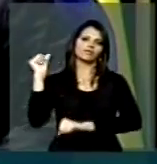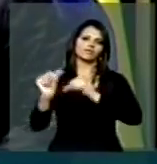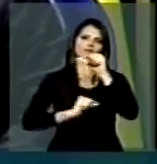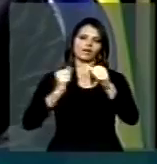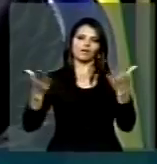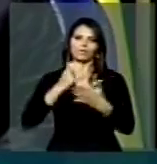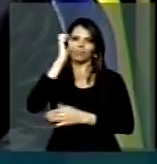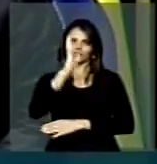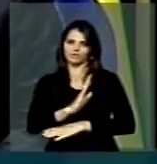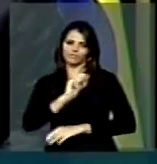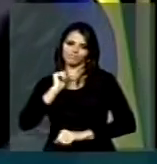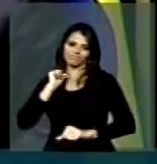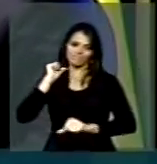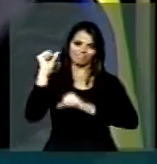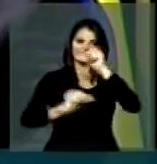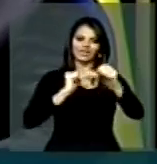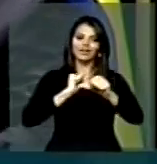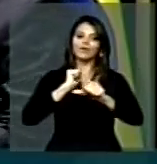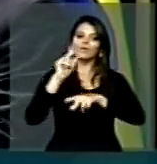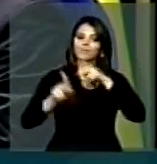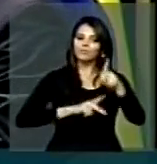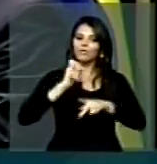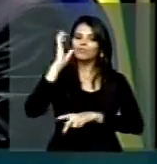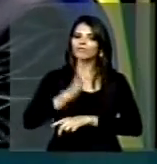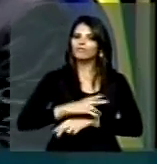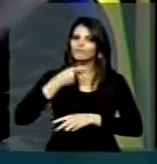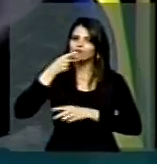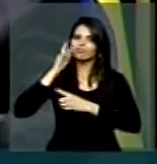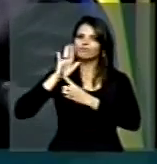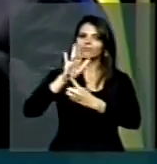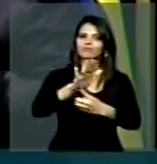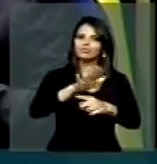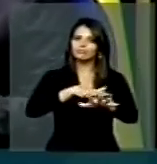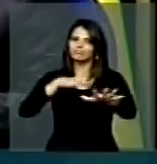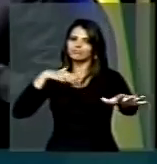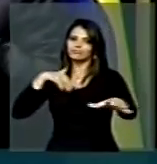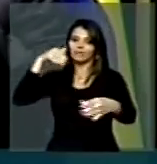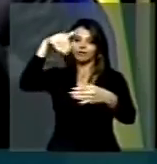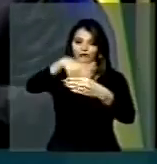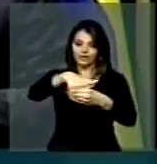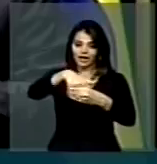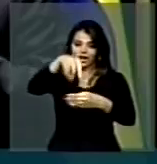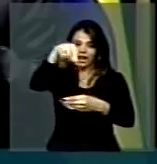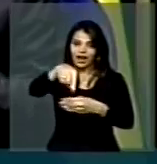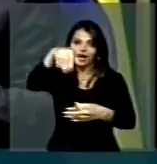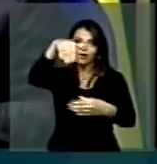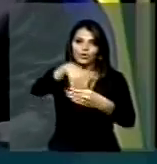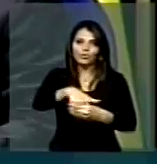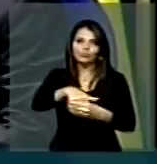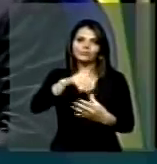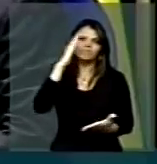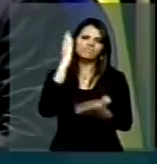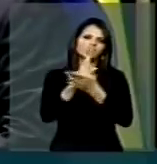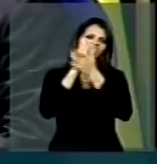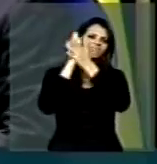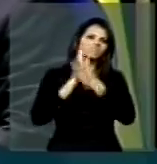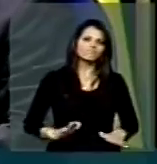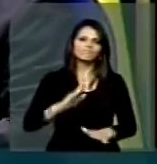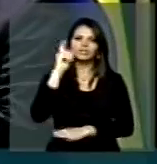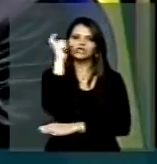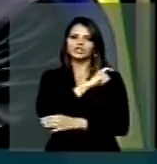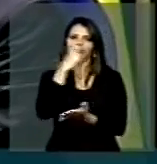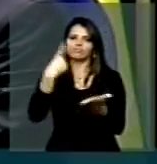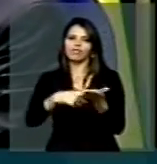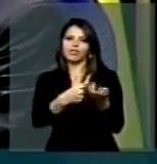mudanças. E os brasileiros vêm dizendo isso. O Brasil precisa derrotar nas urnas a mentira e os pactos de conveniência.